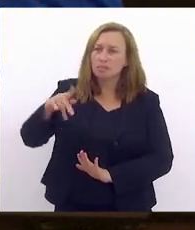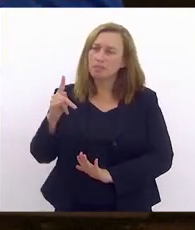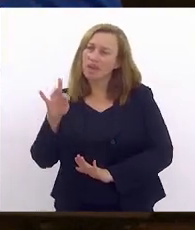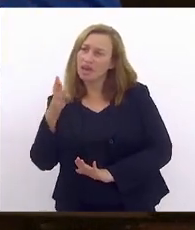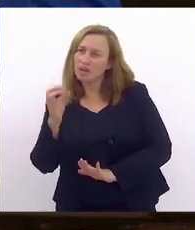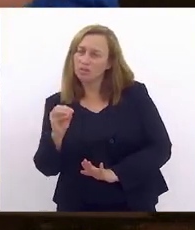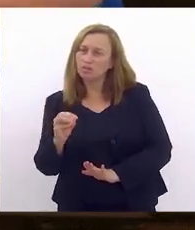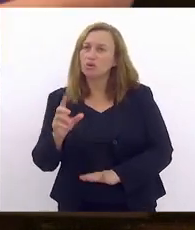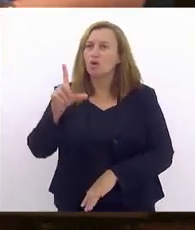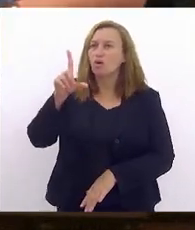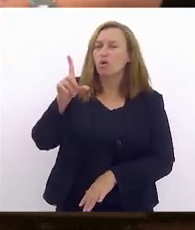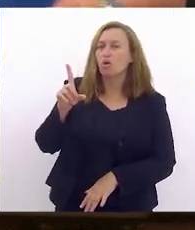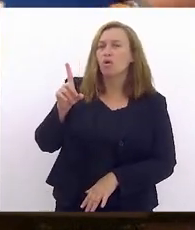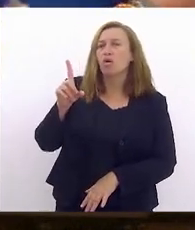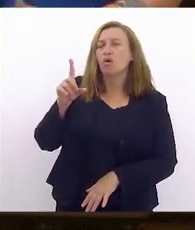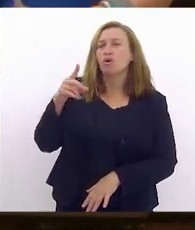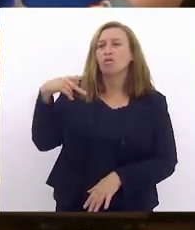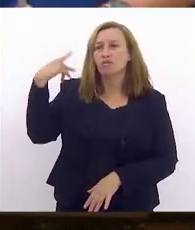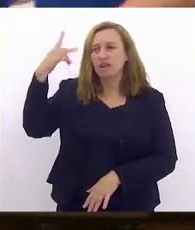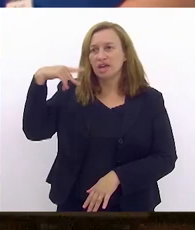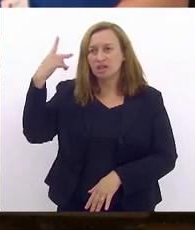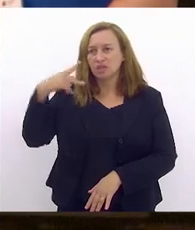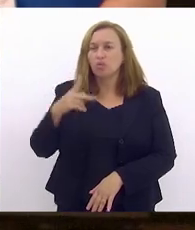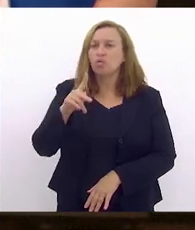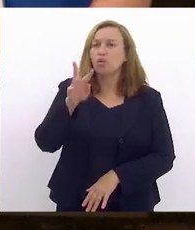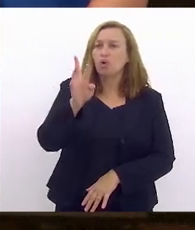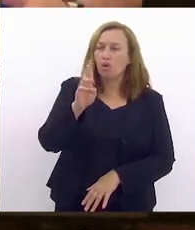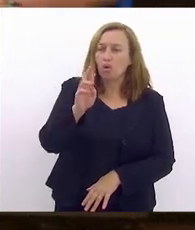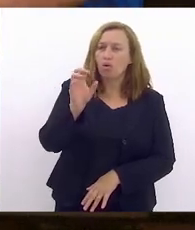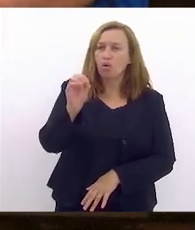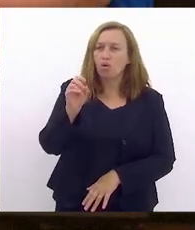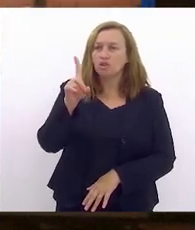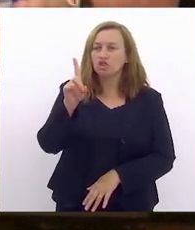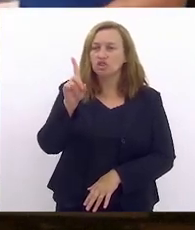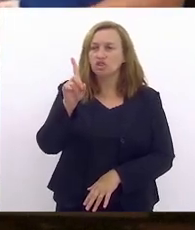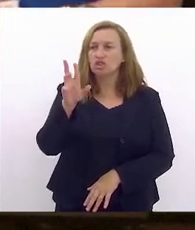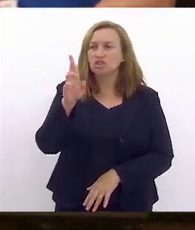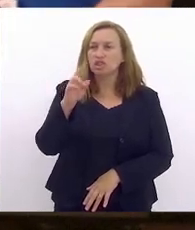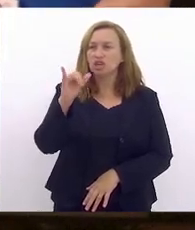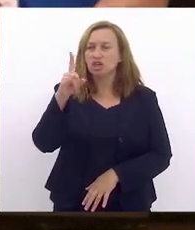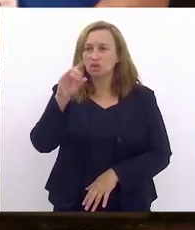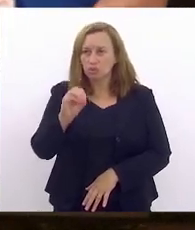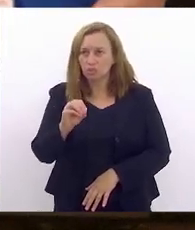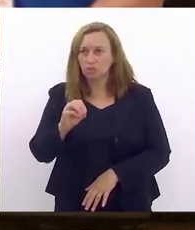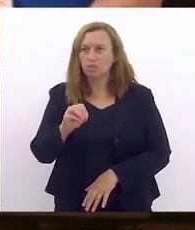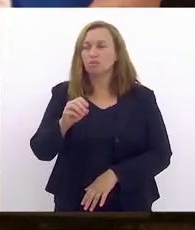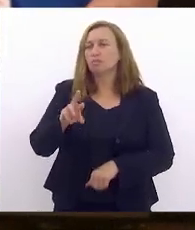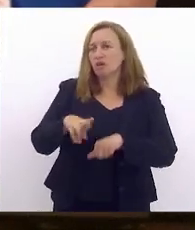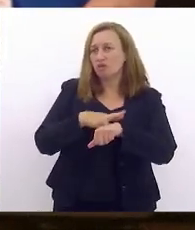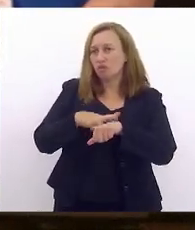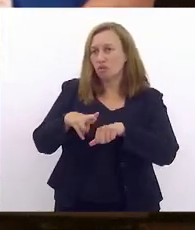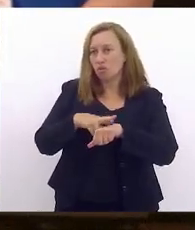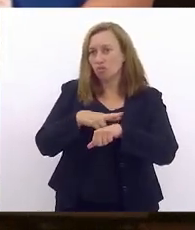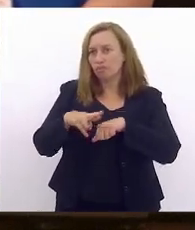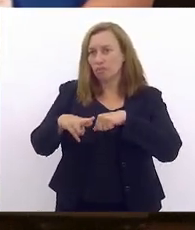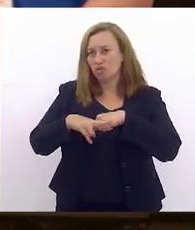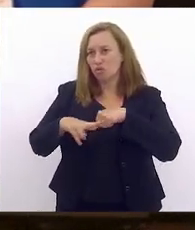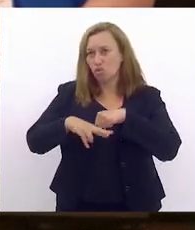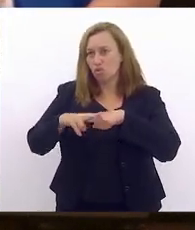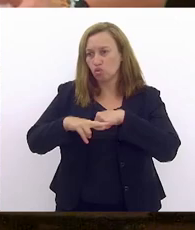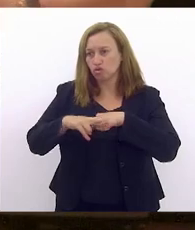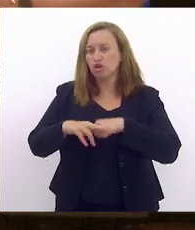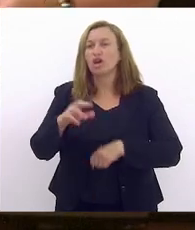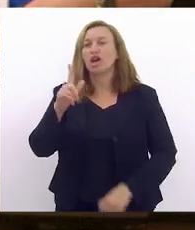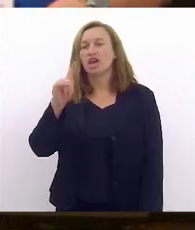Gomes, vereador e presidente de honra da Inocente de Belfor Roxo. Reginaldo Gomes, presidente